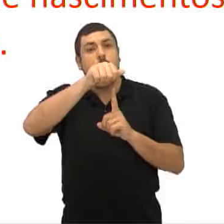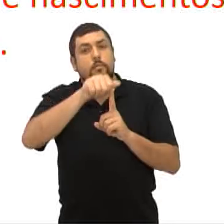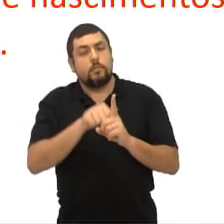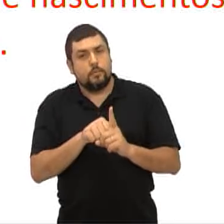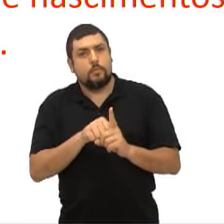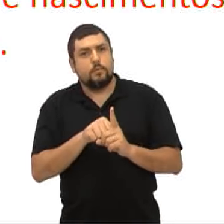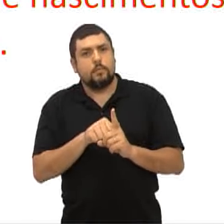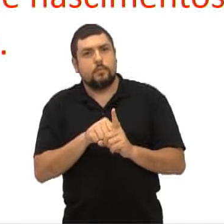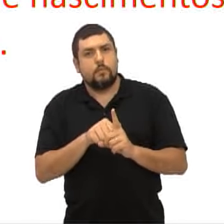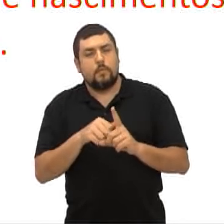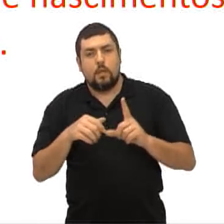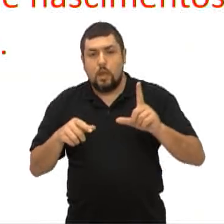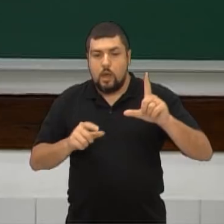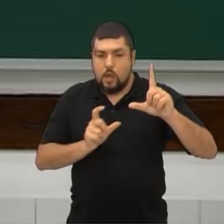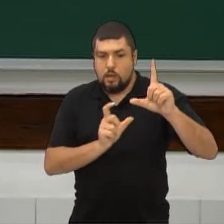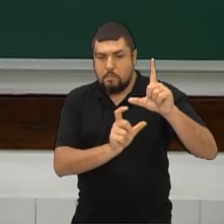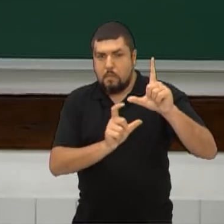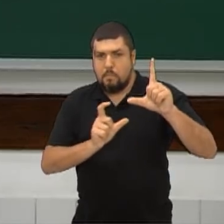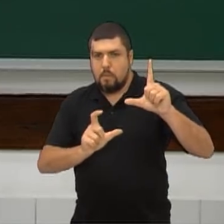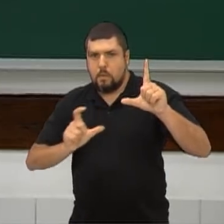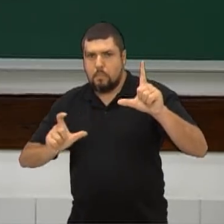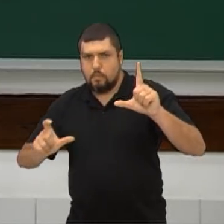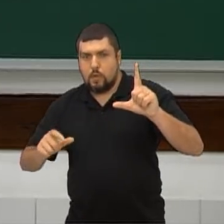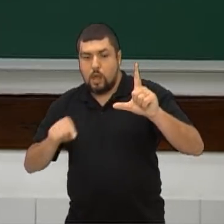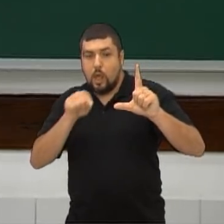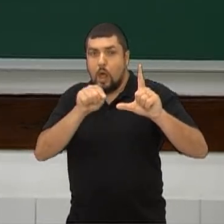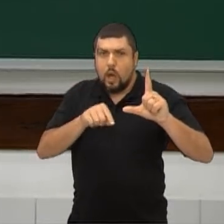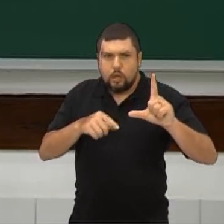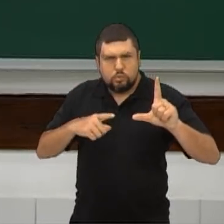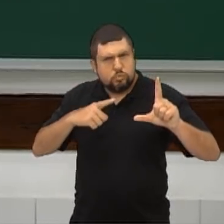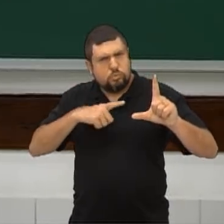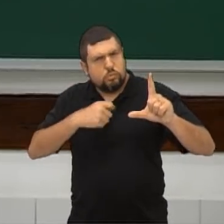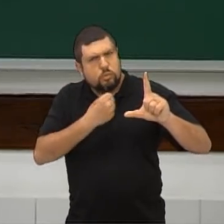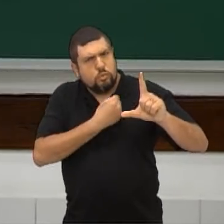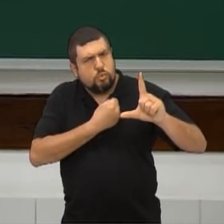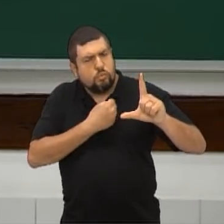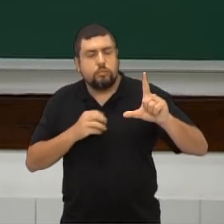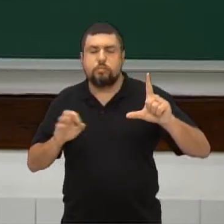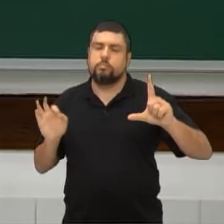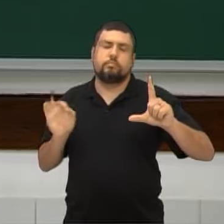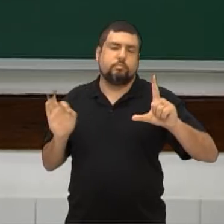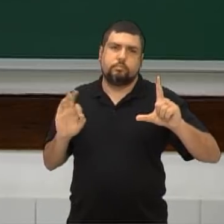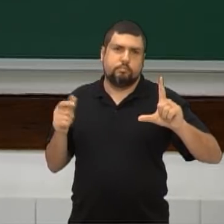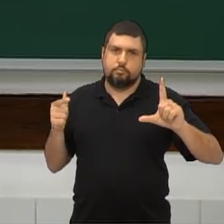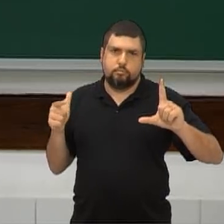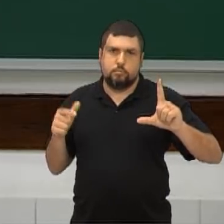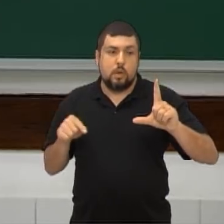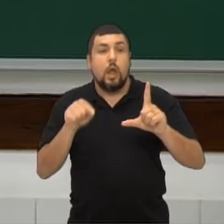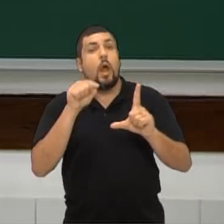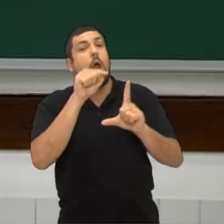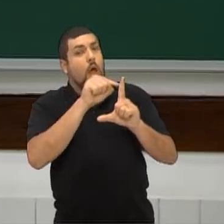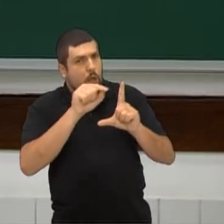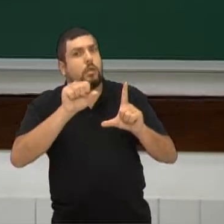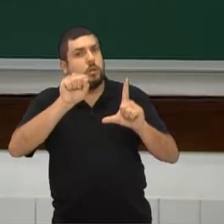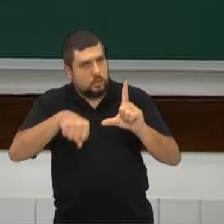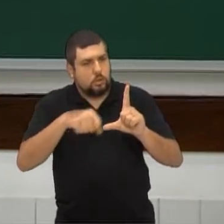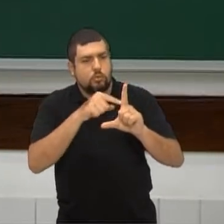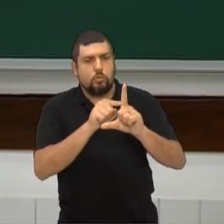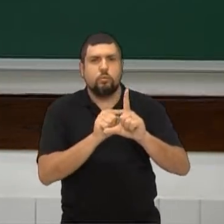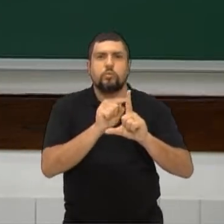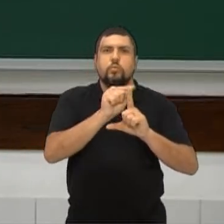junho. Ali vocês não vão encontrar os números de nascimentos, enquanto no eixo vertical vocês vão encontrar os números de nascimentos e não os